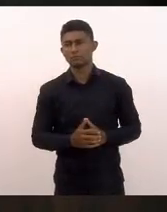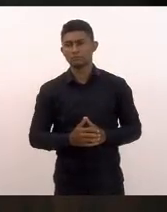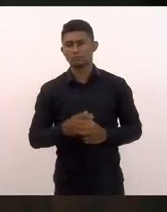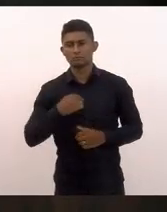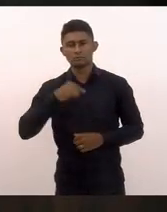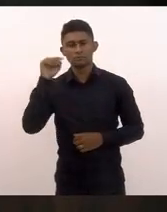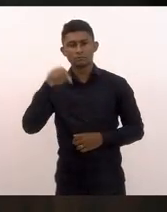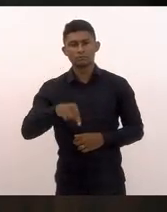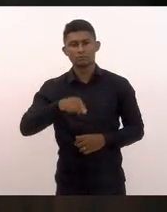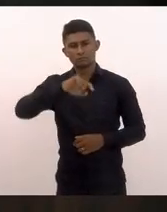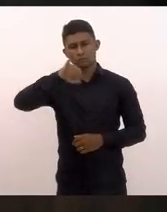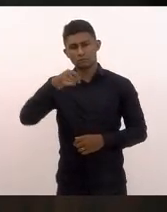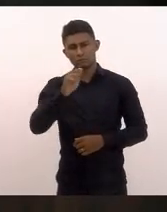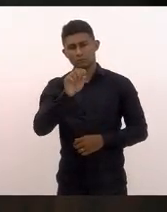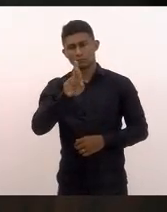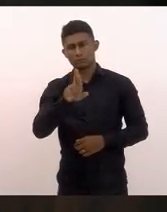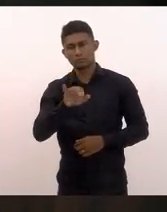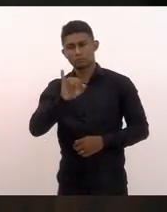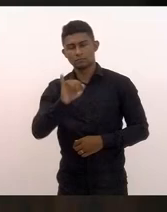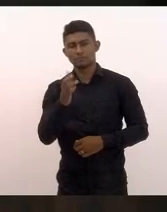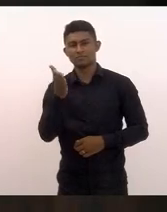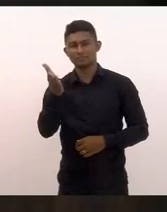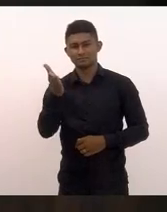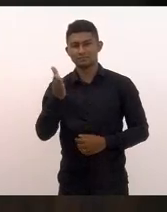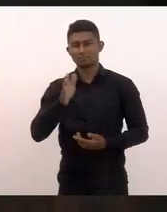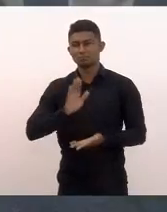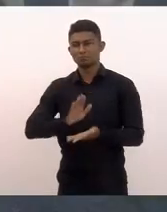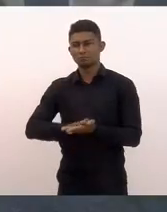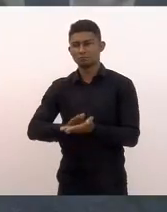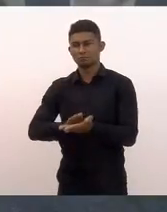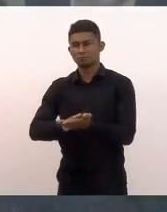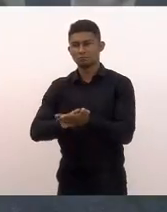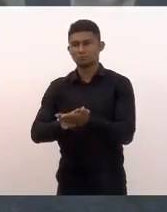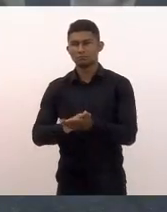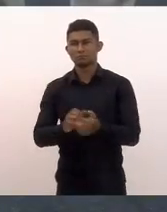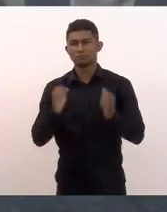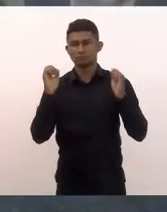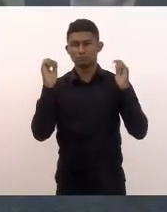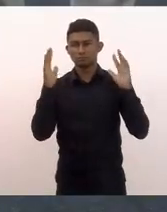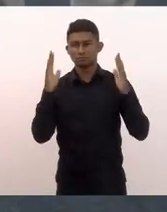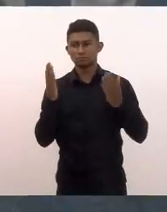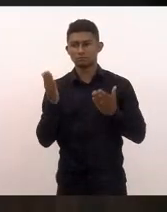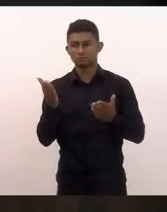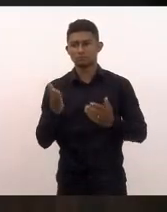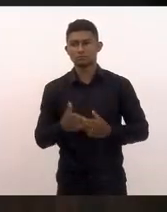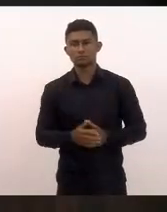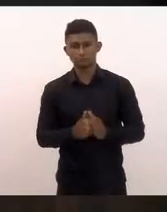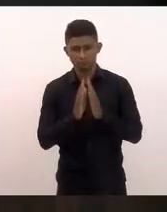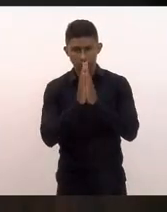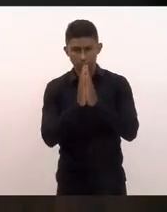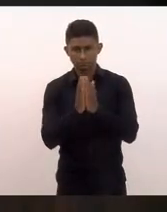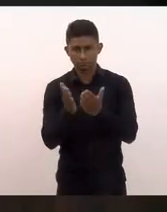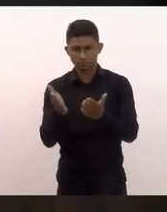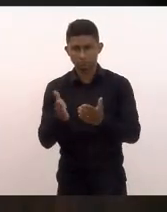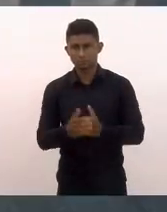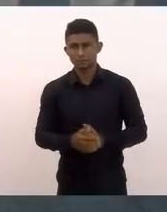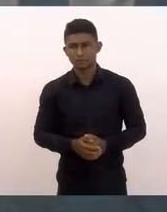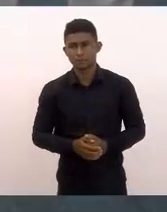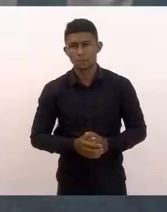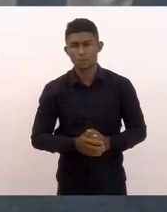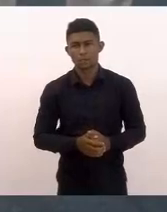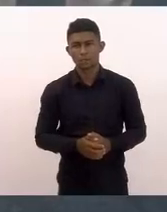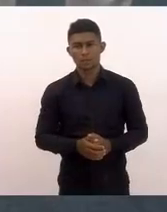ao Jari. Jari. Tá. Pô, saca. Por favor, Jari. Senhor